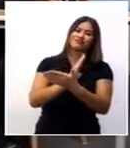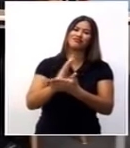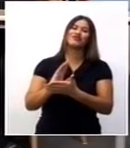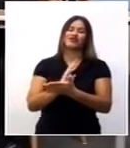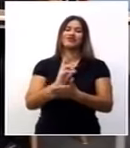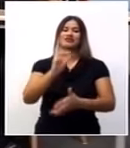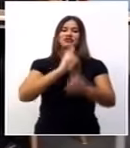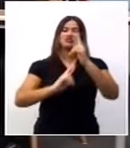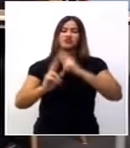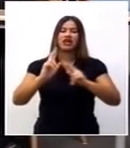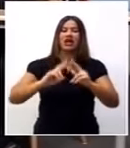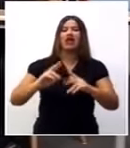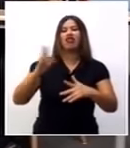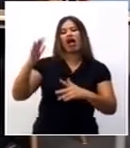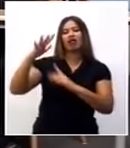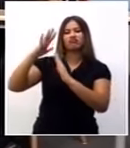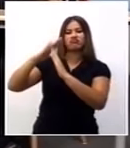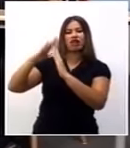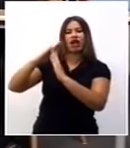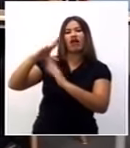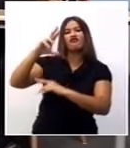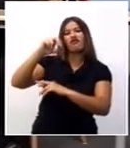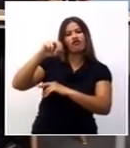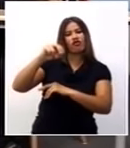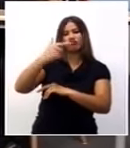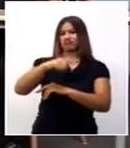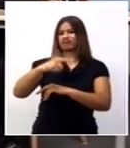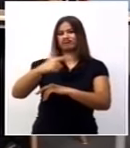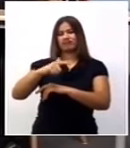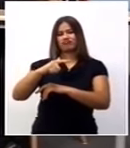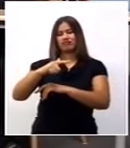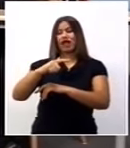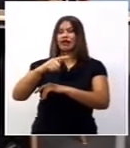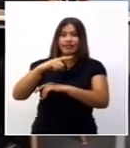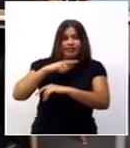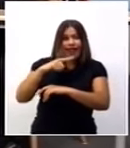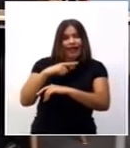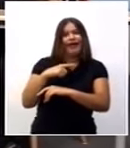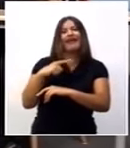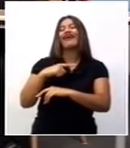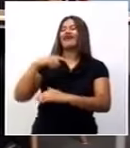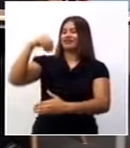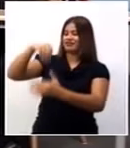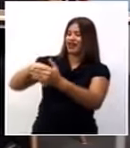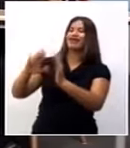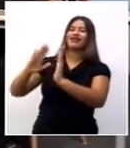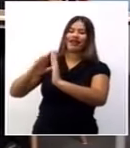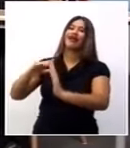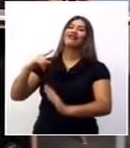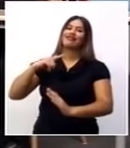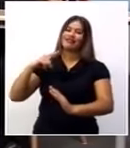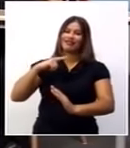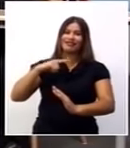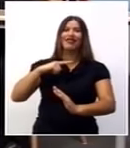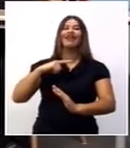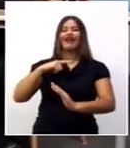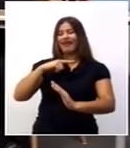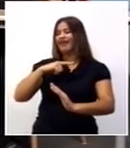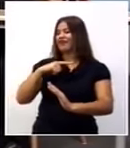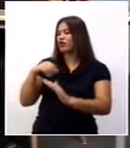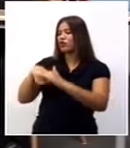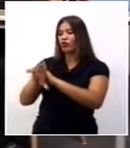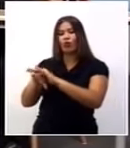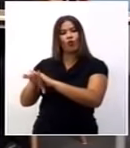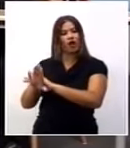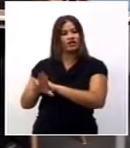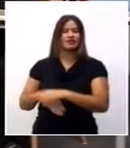têm esse ferro guardado lá, mas que não utilizam, que está lá guardado. Sim. Existem vários objetos que a gente lembra, vocês